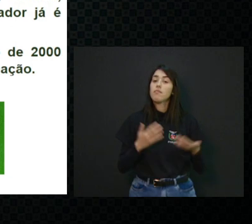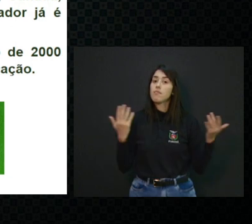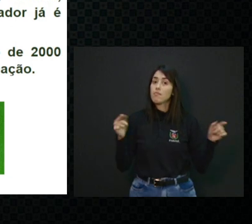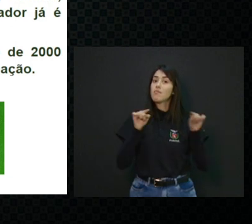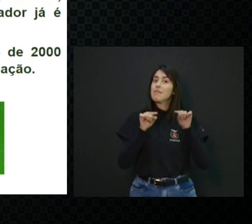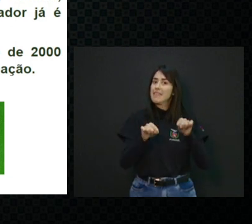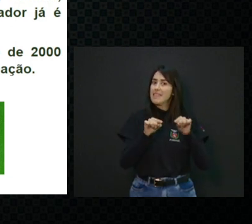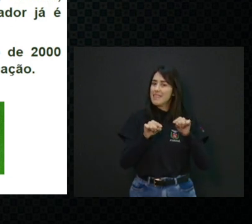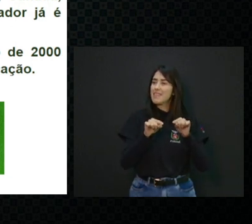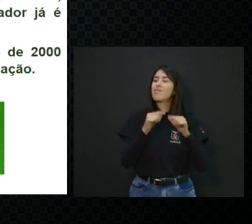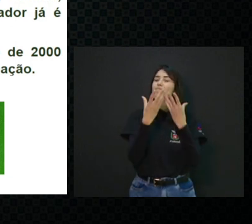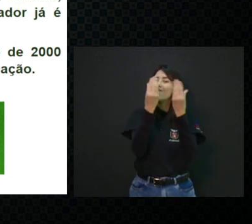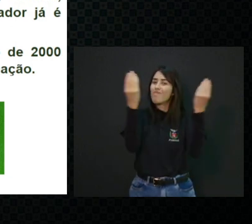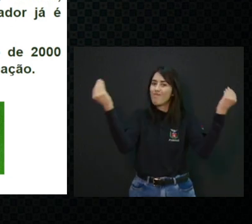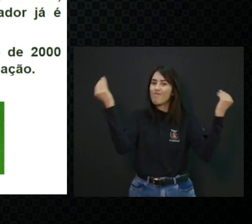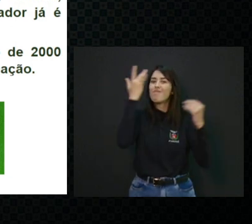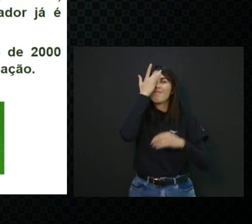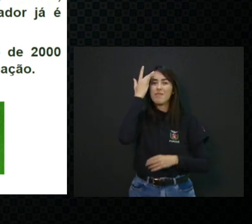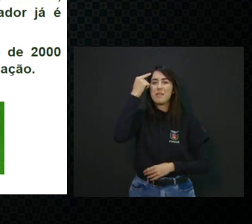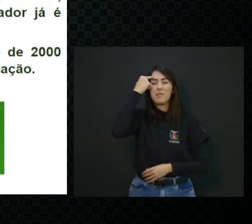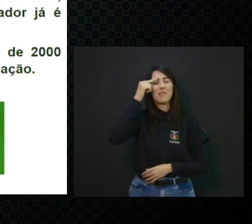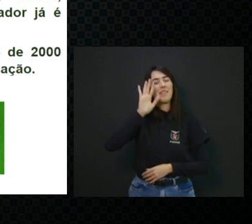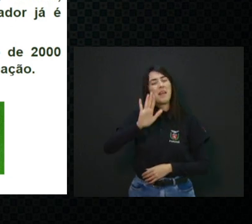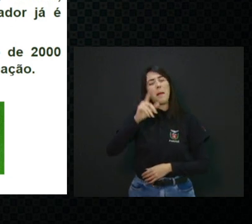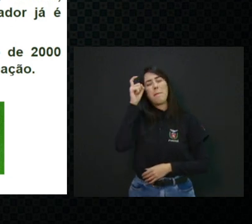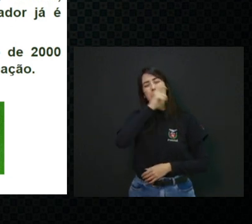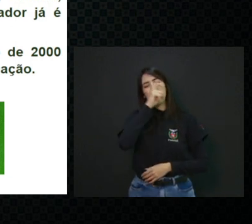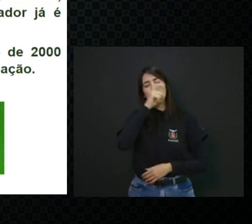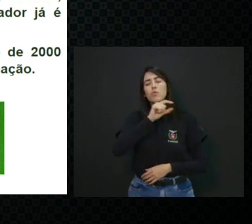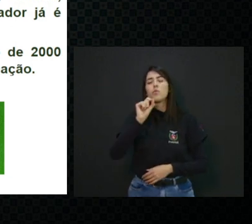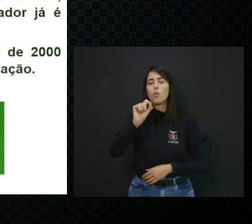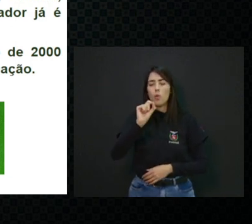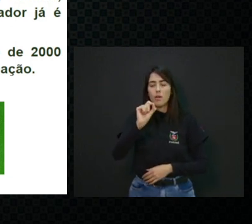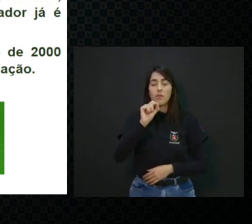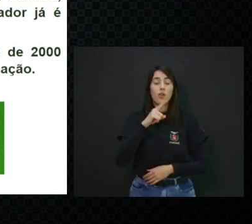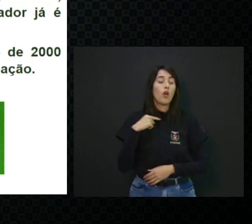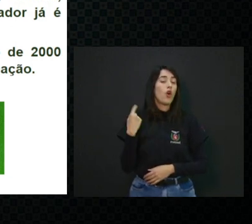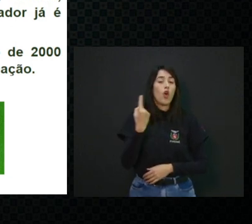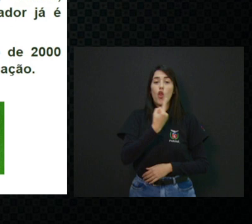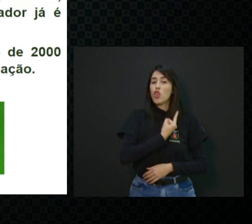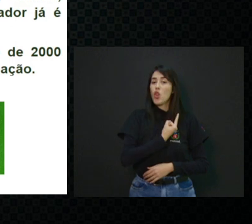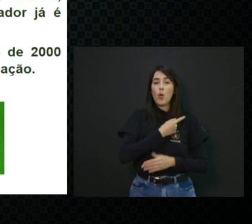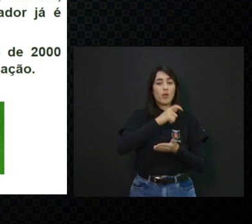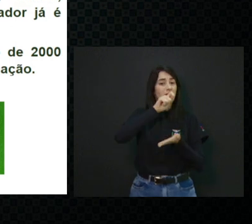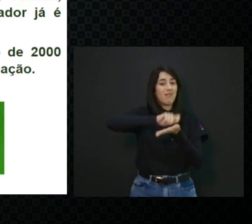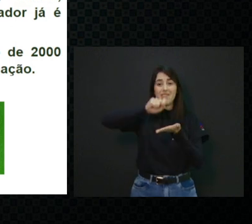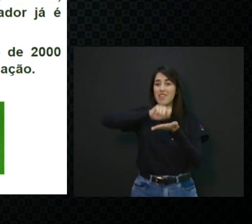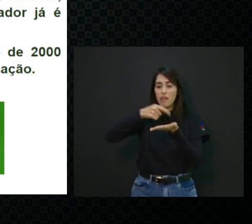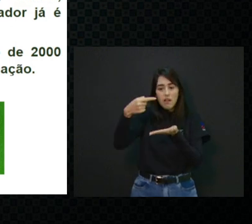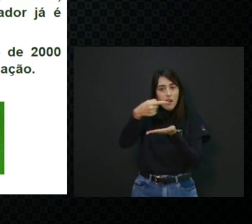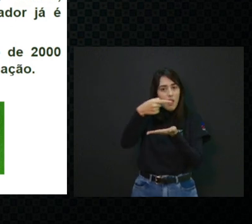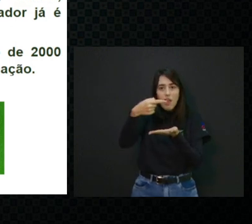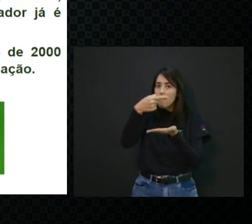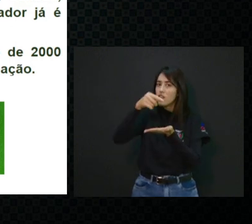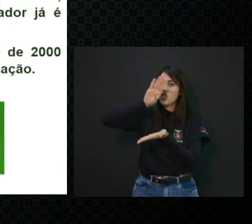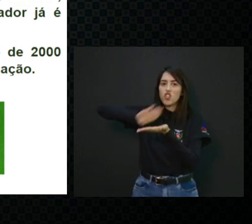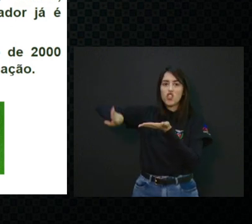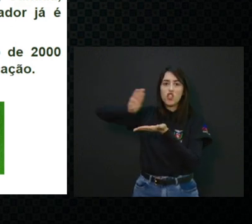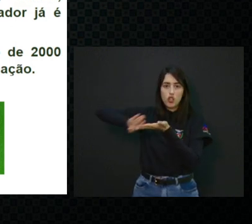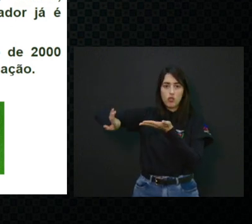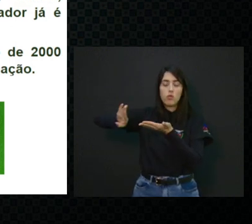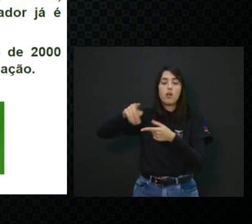esse mito, né, porque é um mito realmente e nós não escrevemos mais com hífen, porque o hífen,